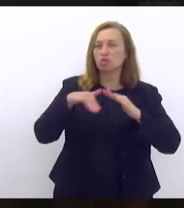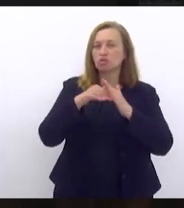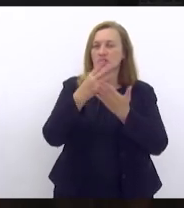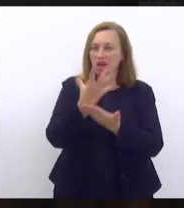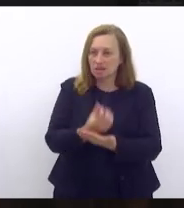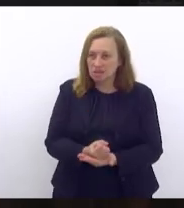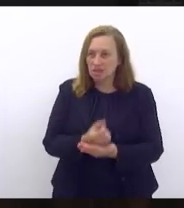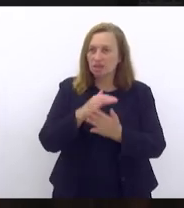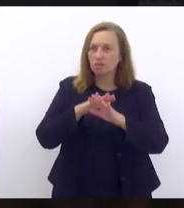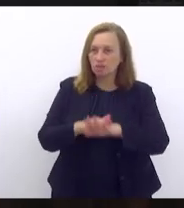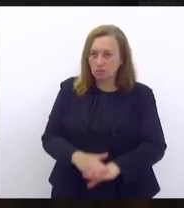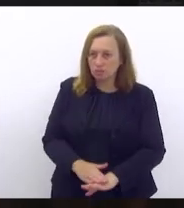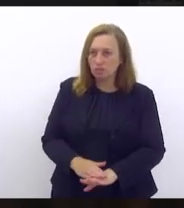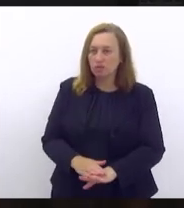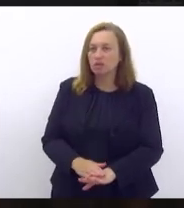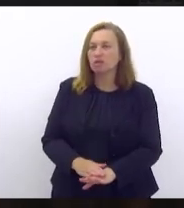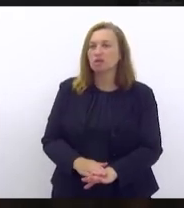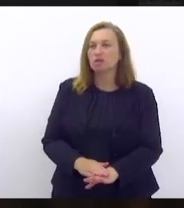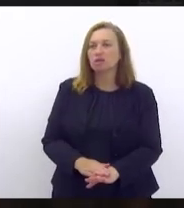aprovam,